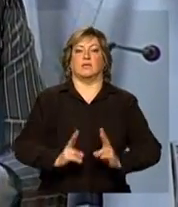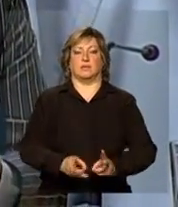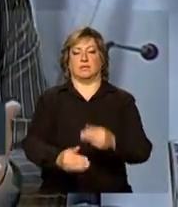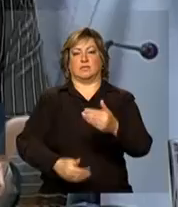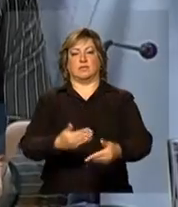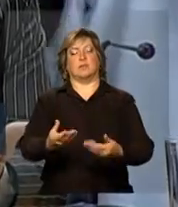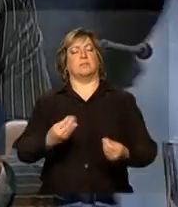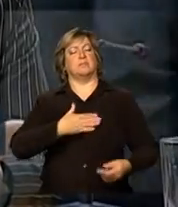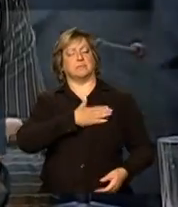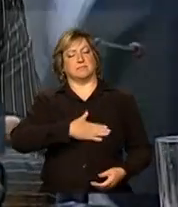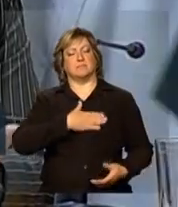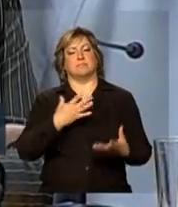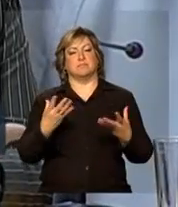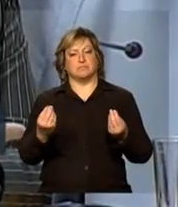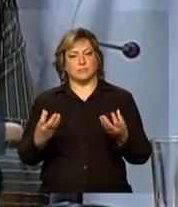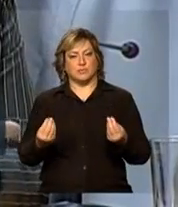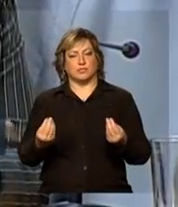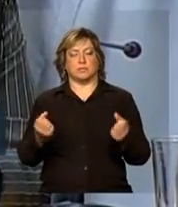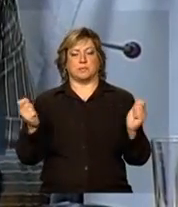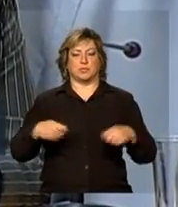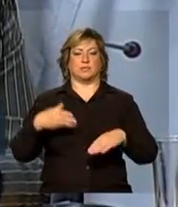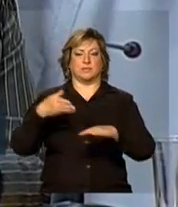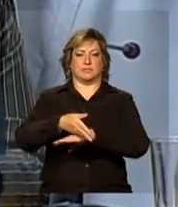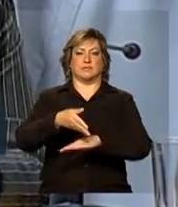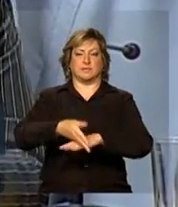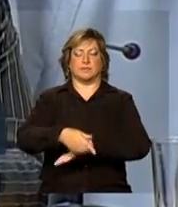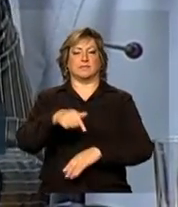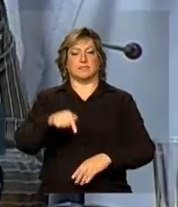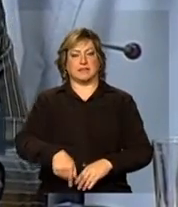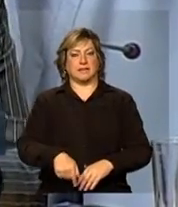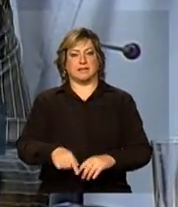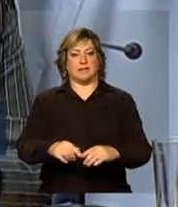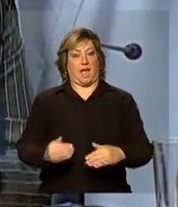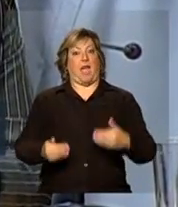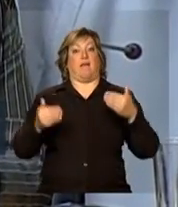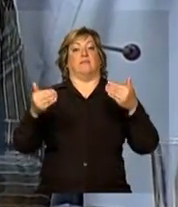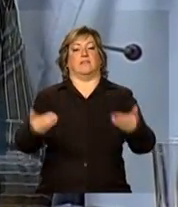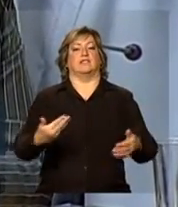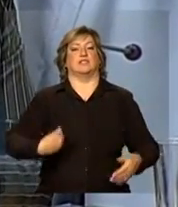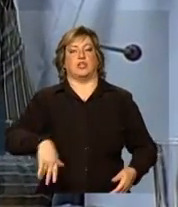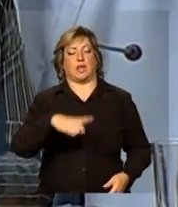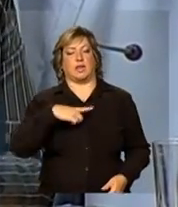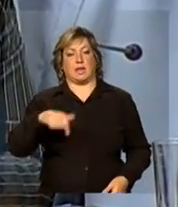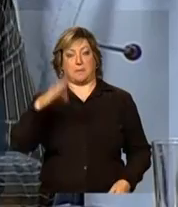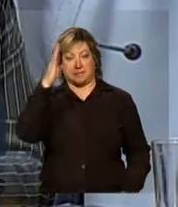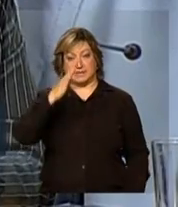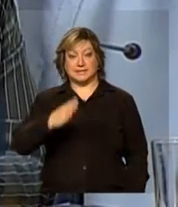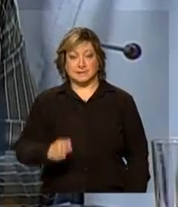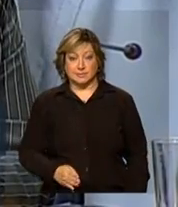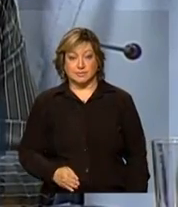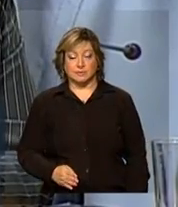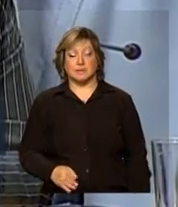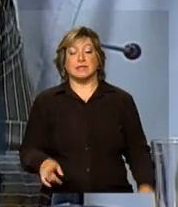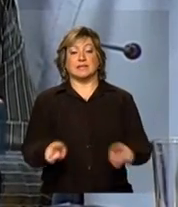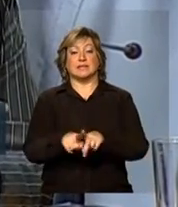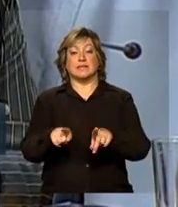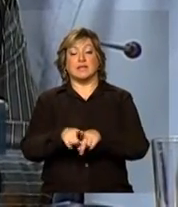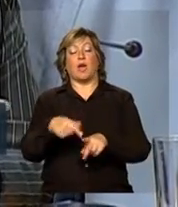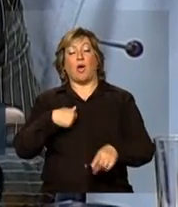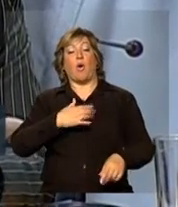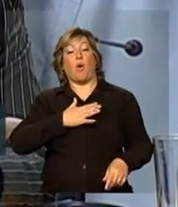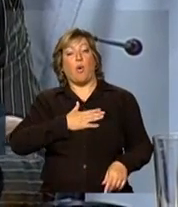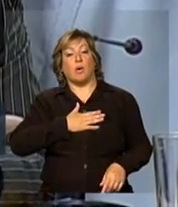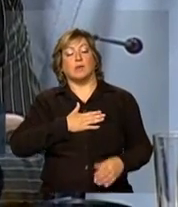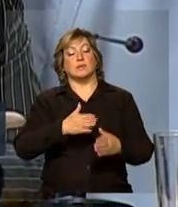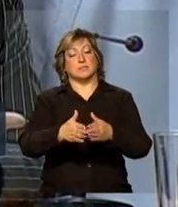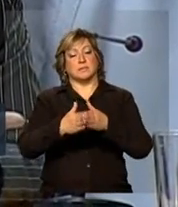É um prazer muito grande poder participar desse avanço que nós estamos tendo no Brasil e gostaria de pedir a cada